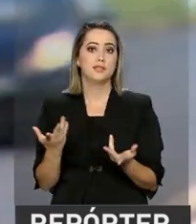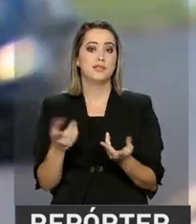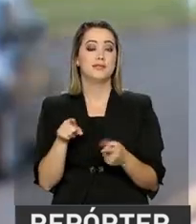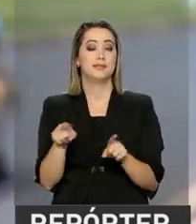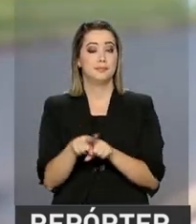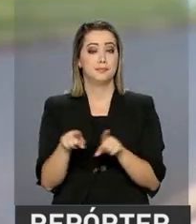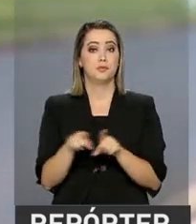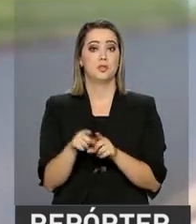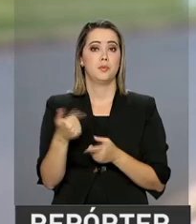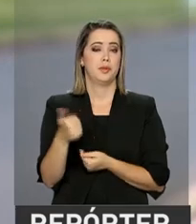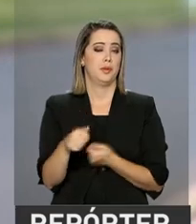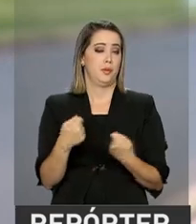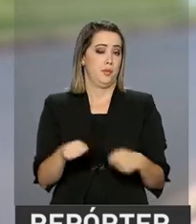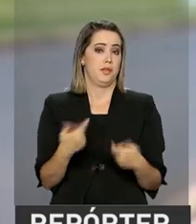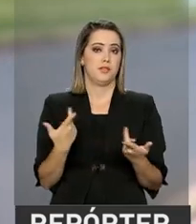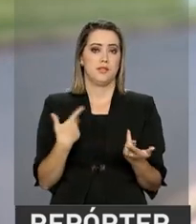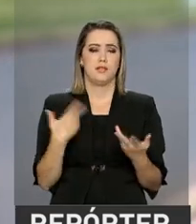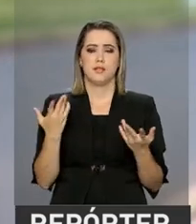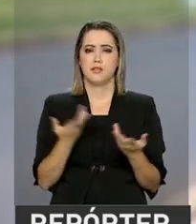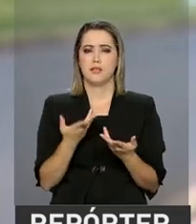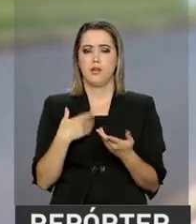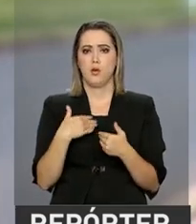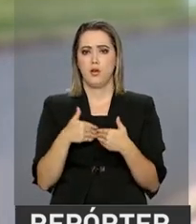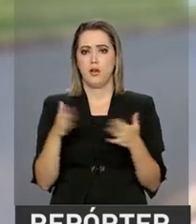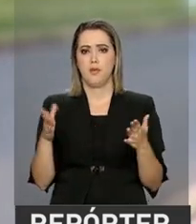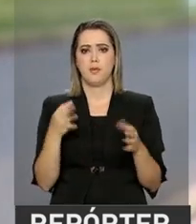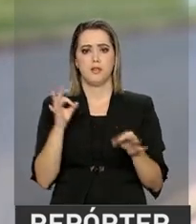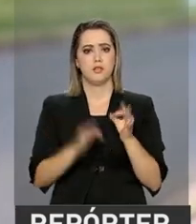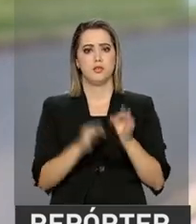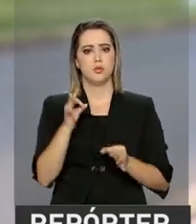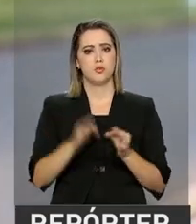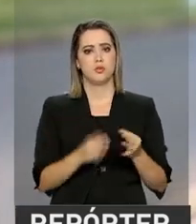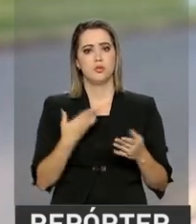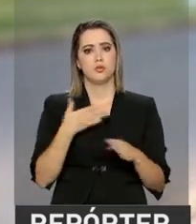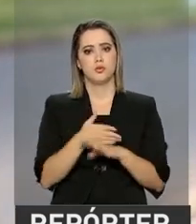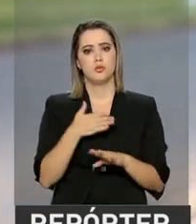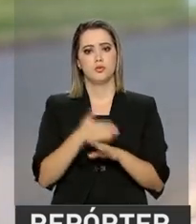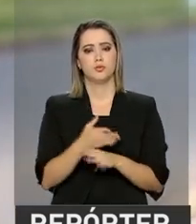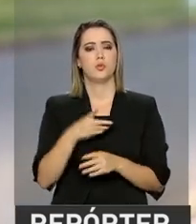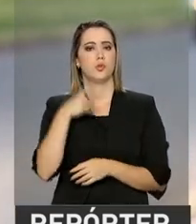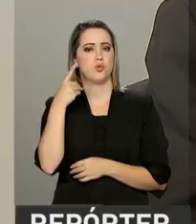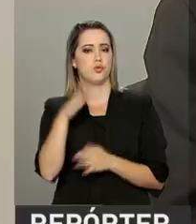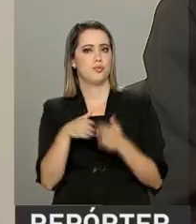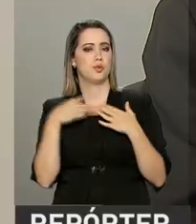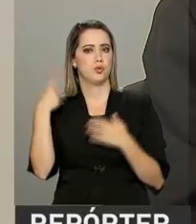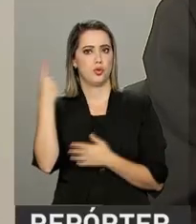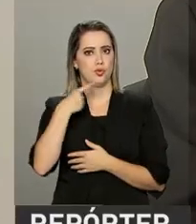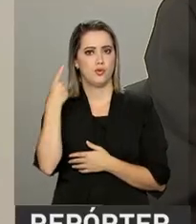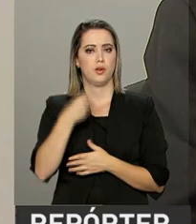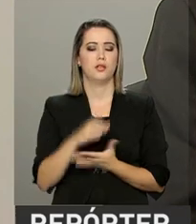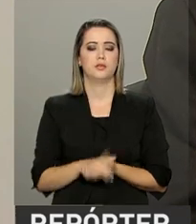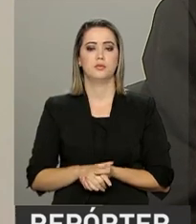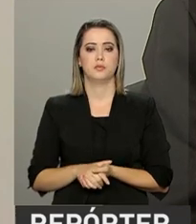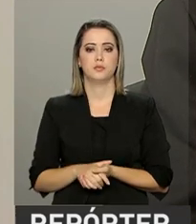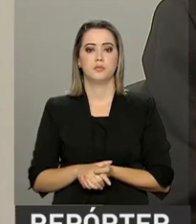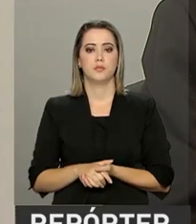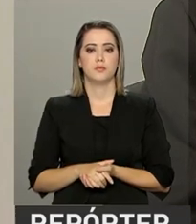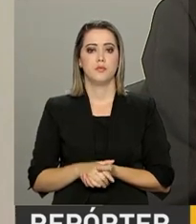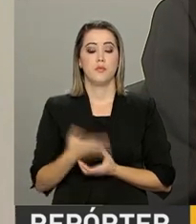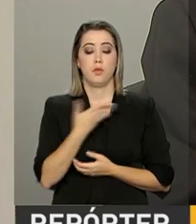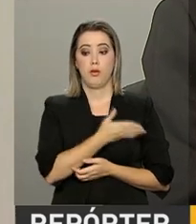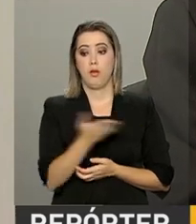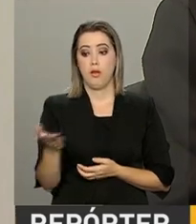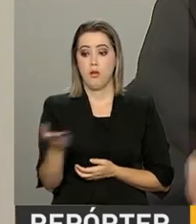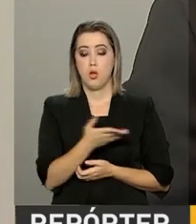disso, também não há necessidade mais de abrir um processo e contratar advogados. Normalmente essa identificação do